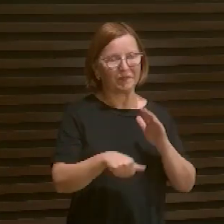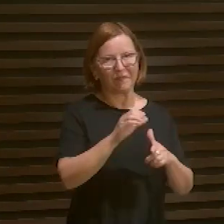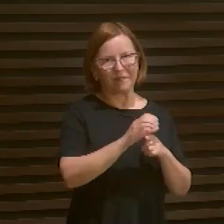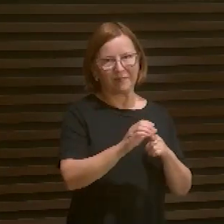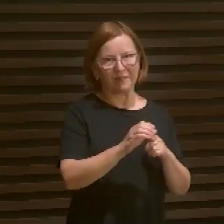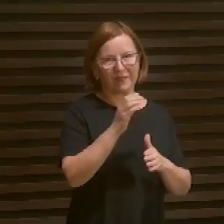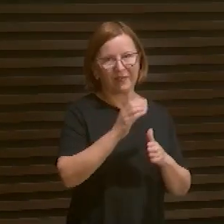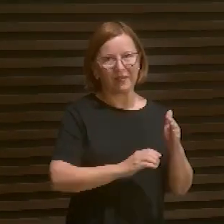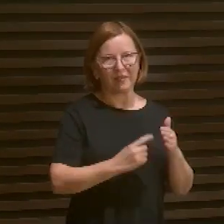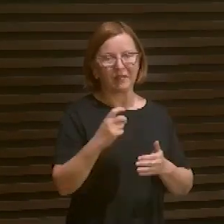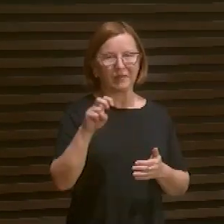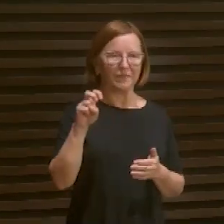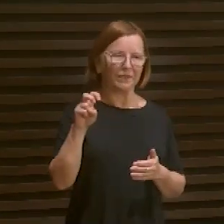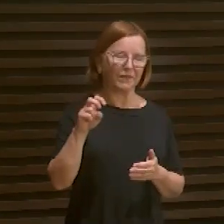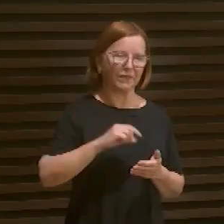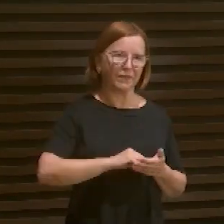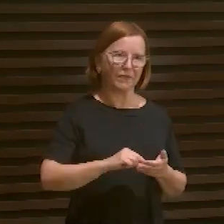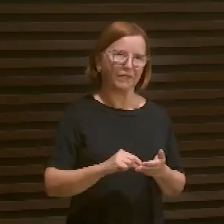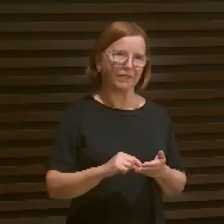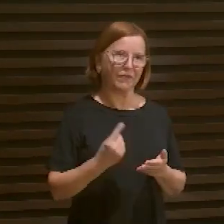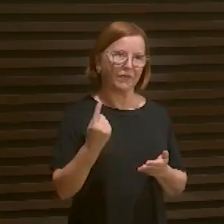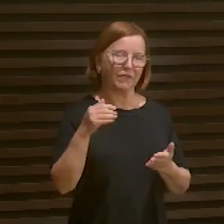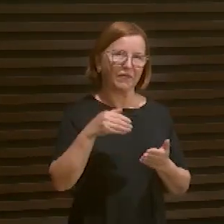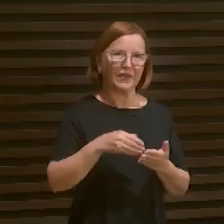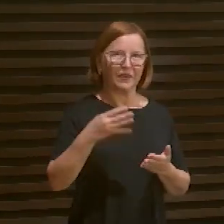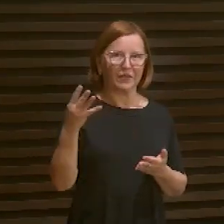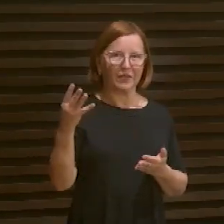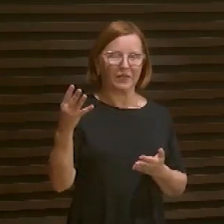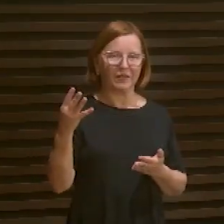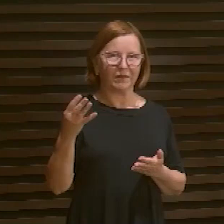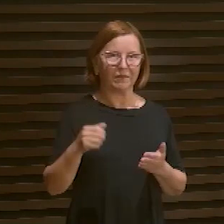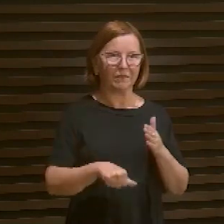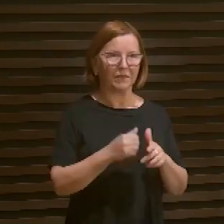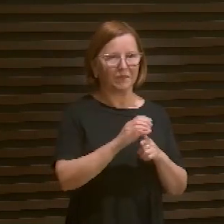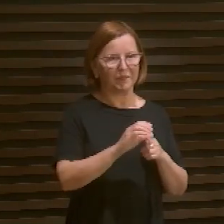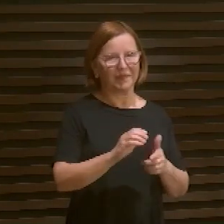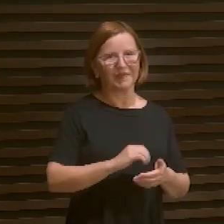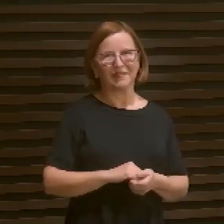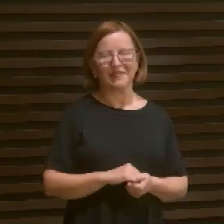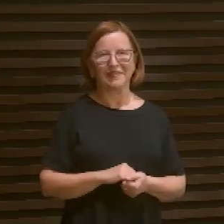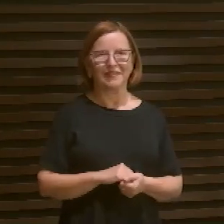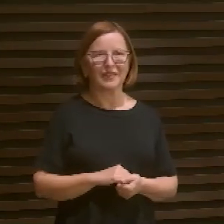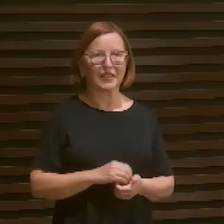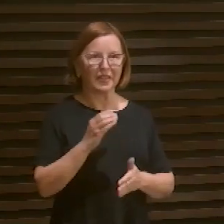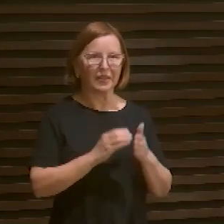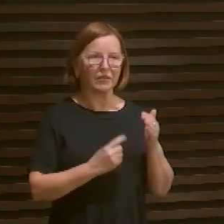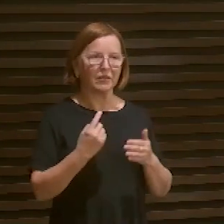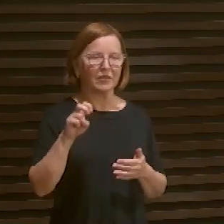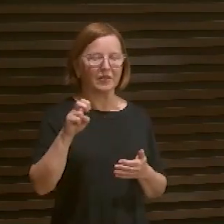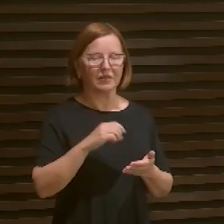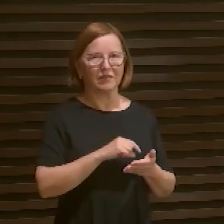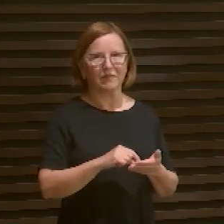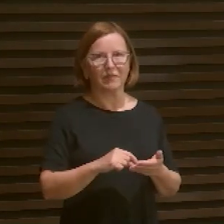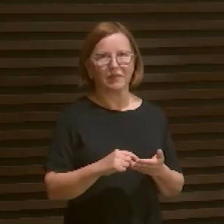capítulo 15, os versos de 1 a 4 de 1 Coríntios. Capítulo 15, de 1 a